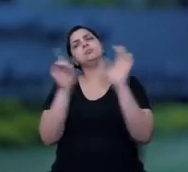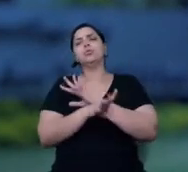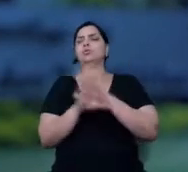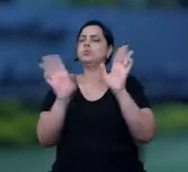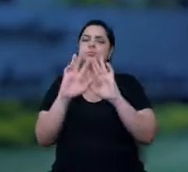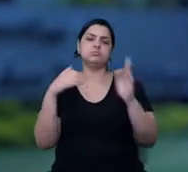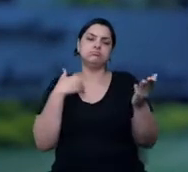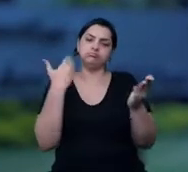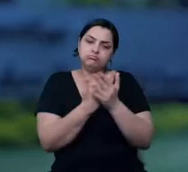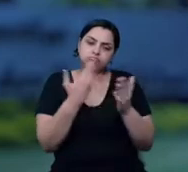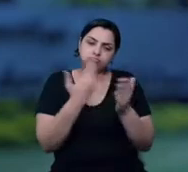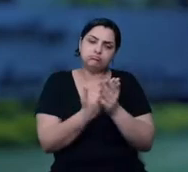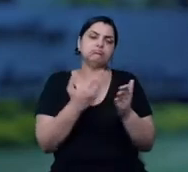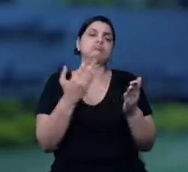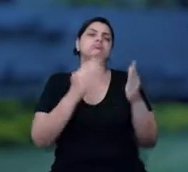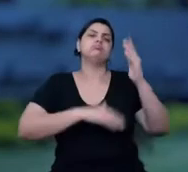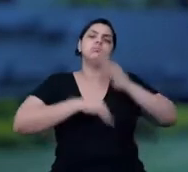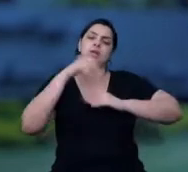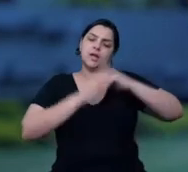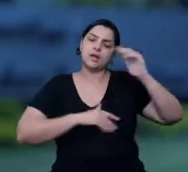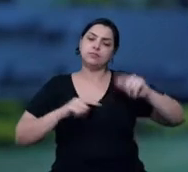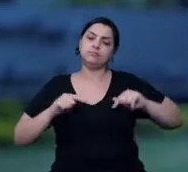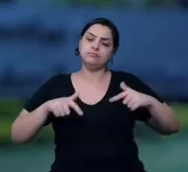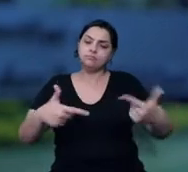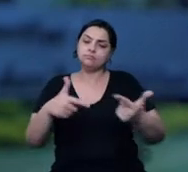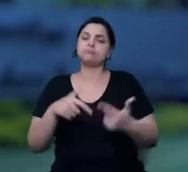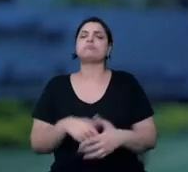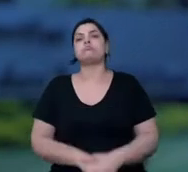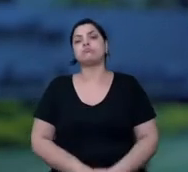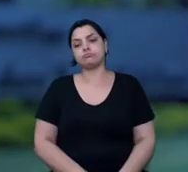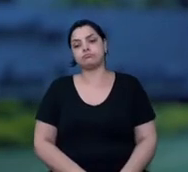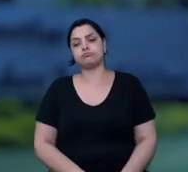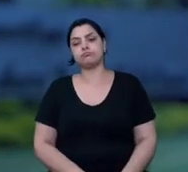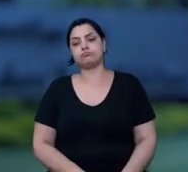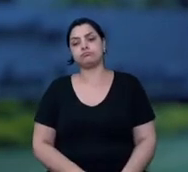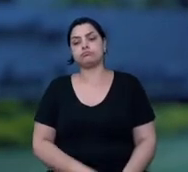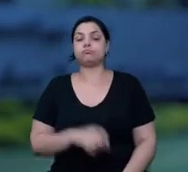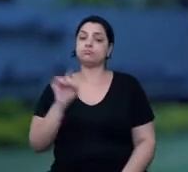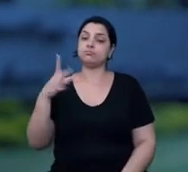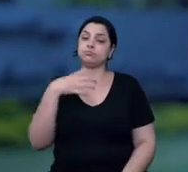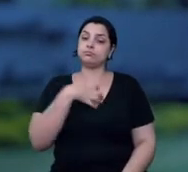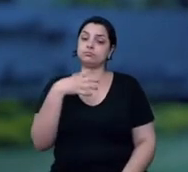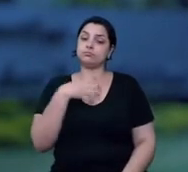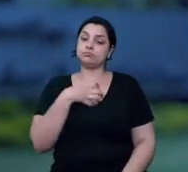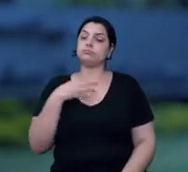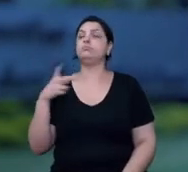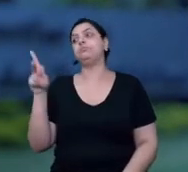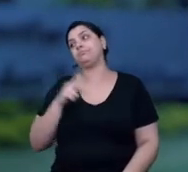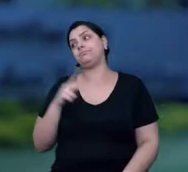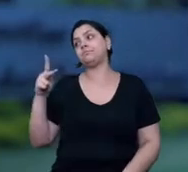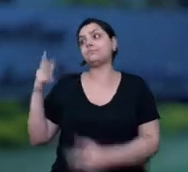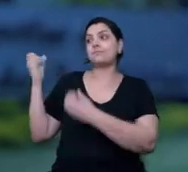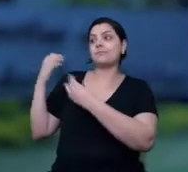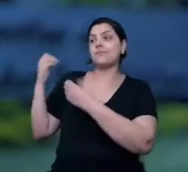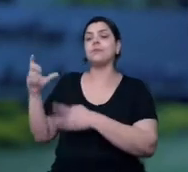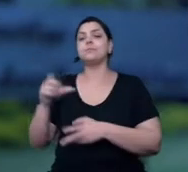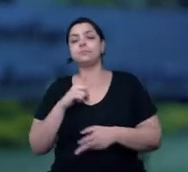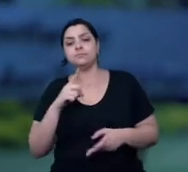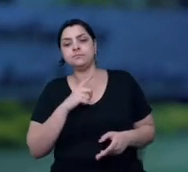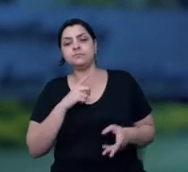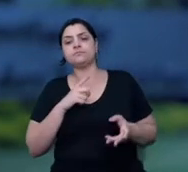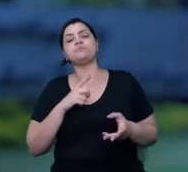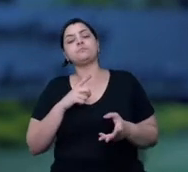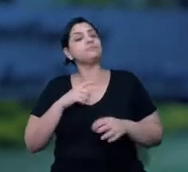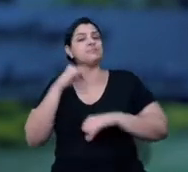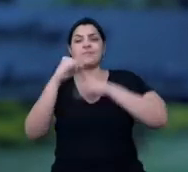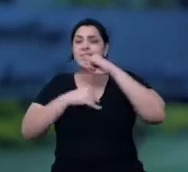muita dedicação, né? É só a forma de fazer sem ter um professor, mas ainda mais com essa coisa da internet, a gente vai